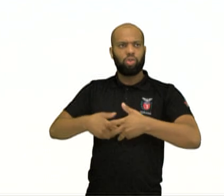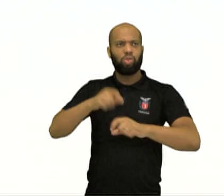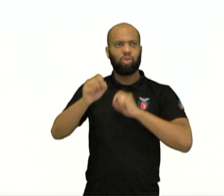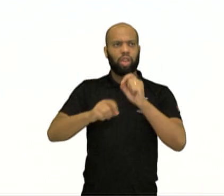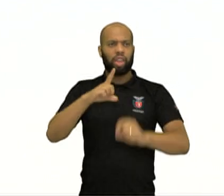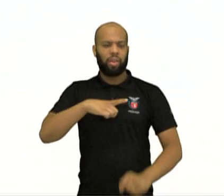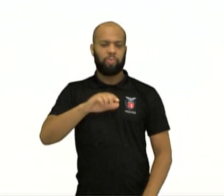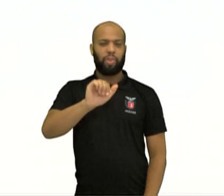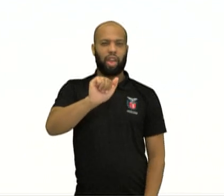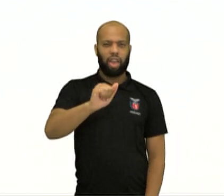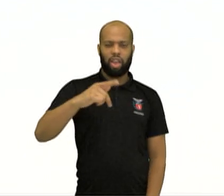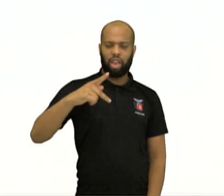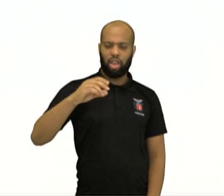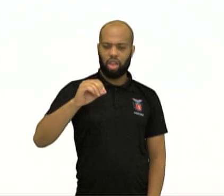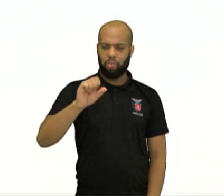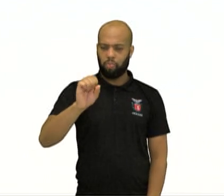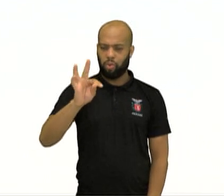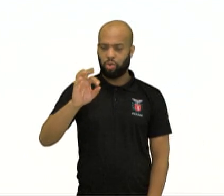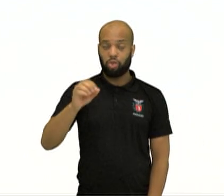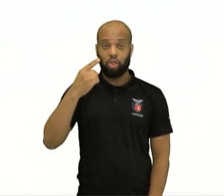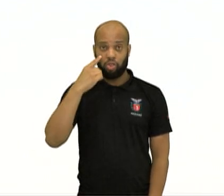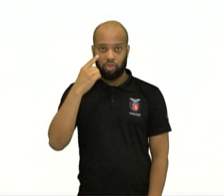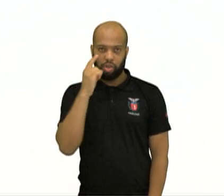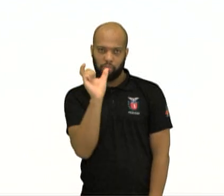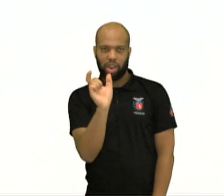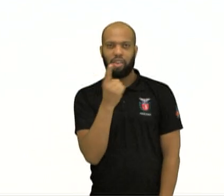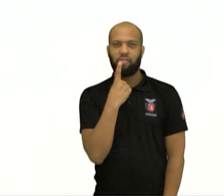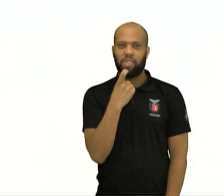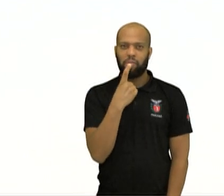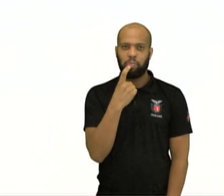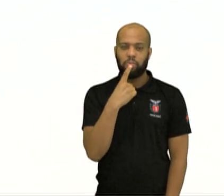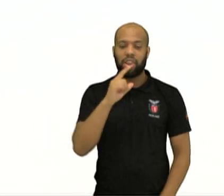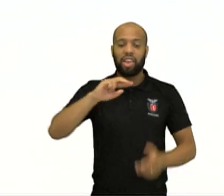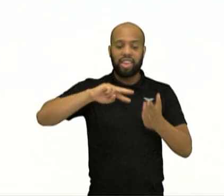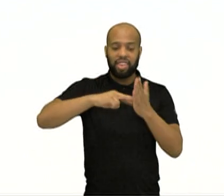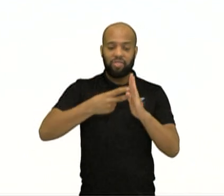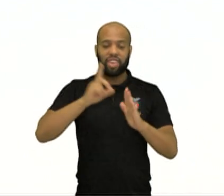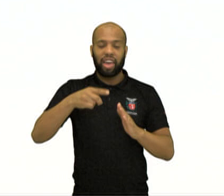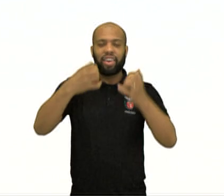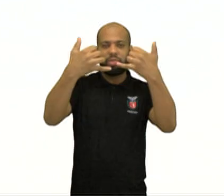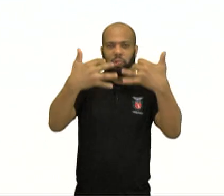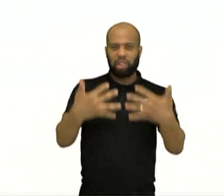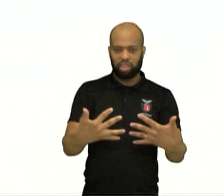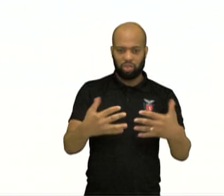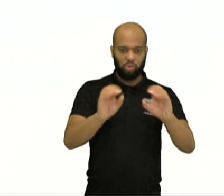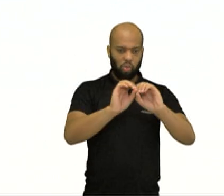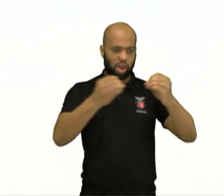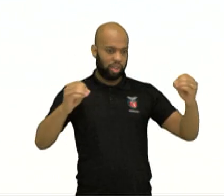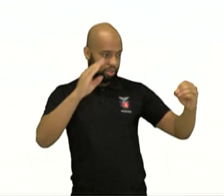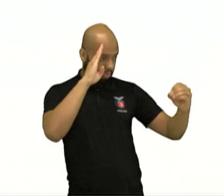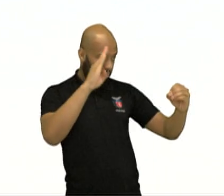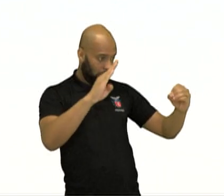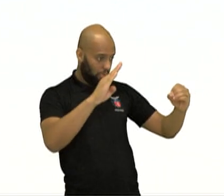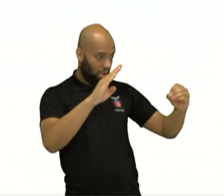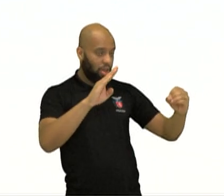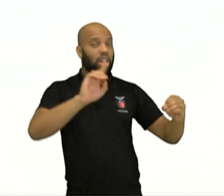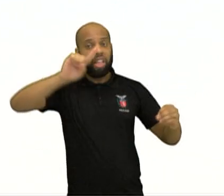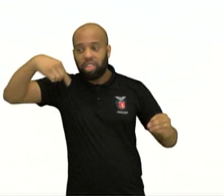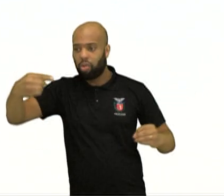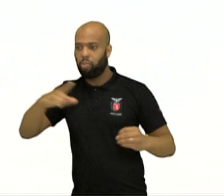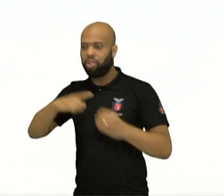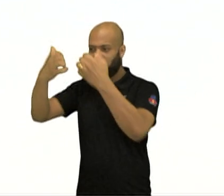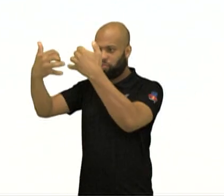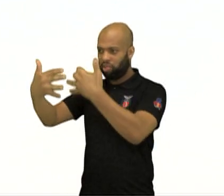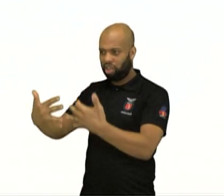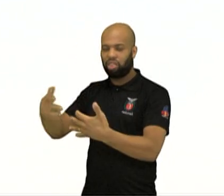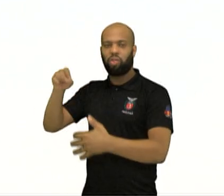é um aposto? É uma explicação de um termo da oração principal. Então, vamos observar aqui agora